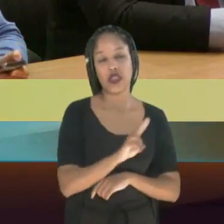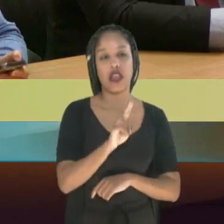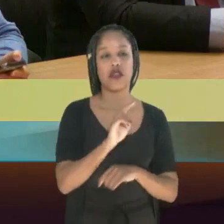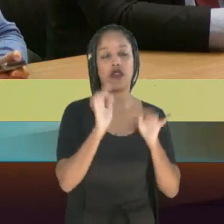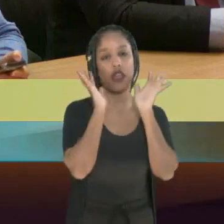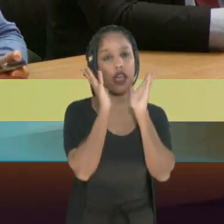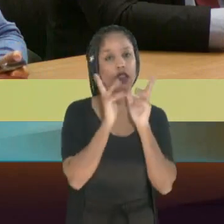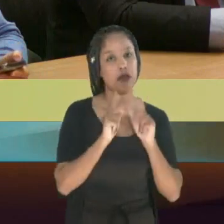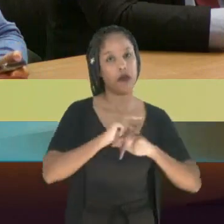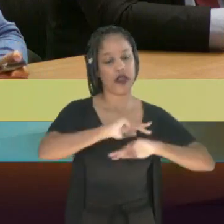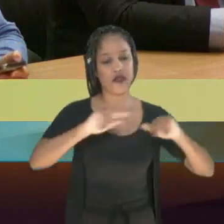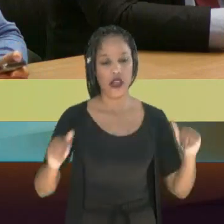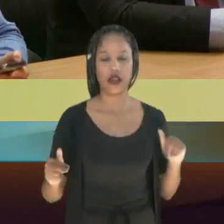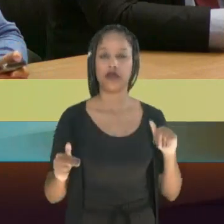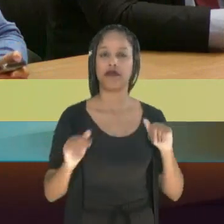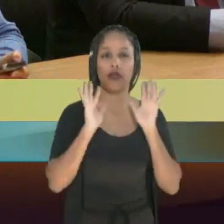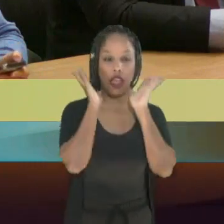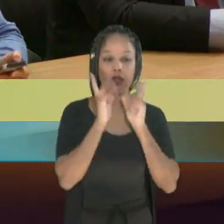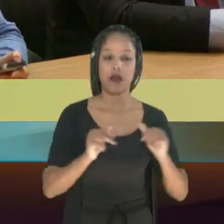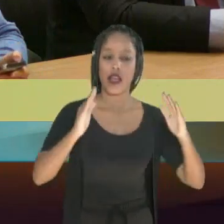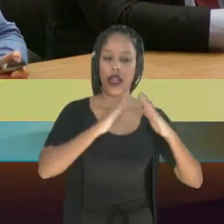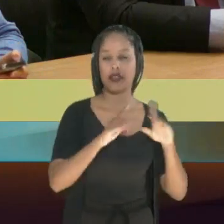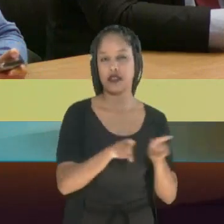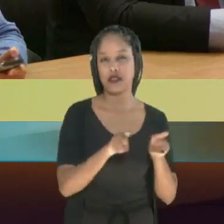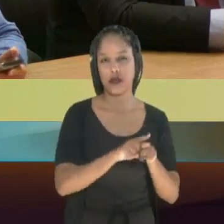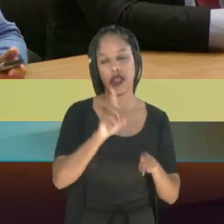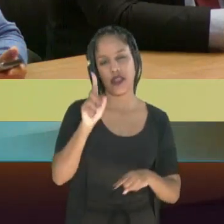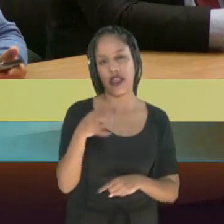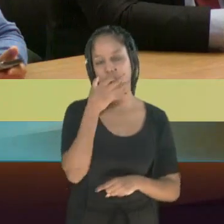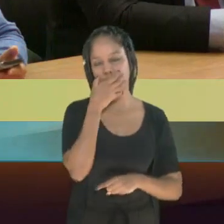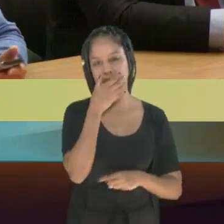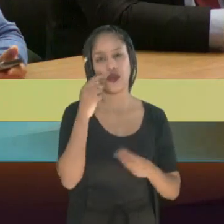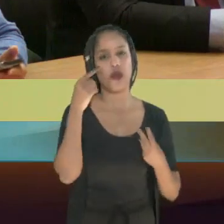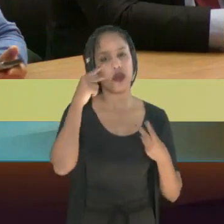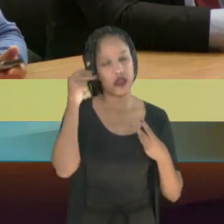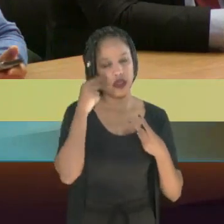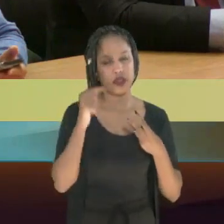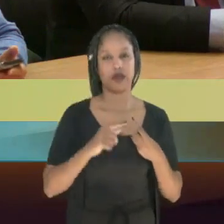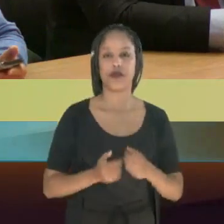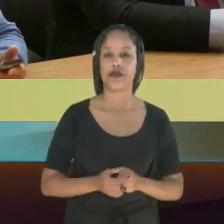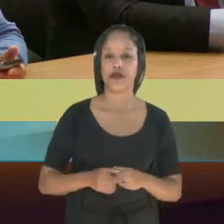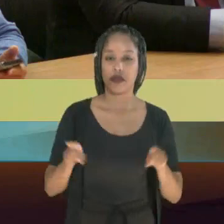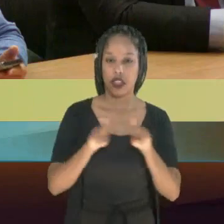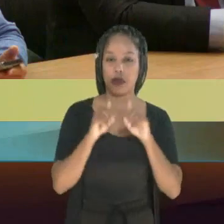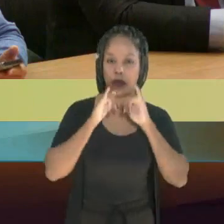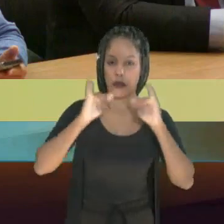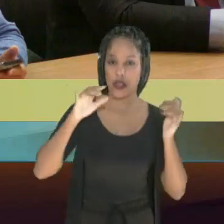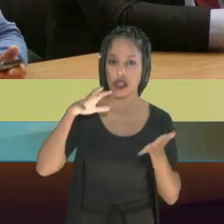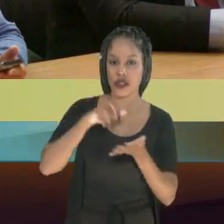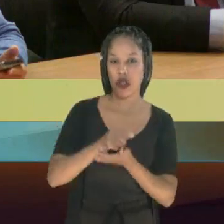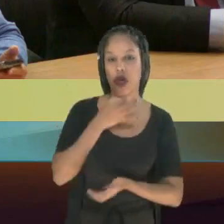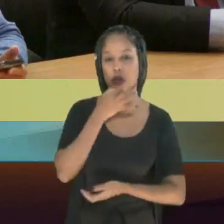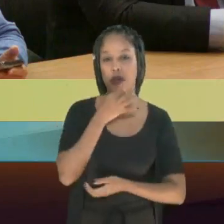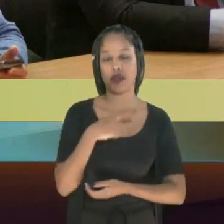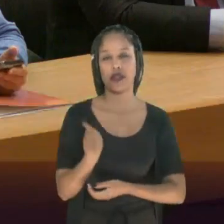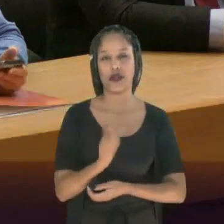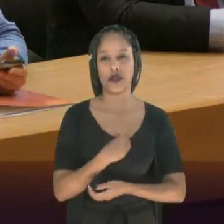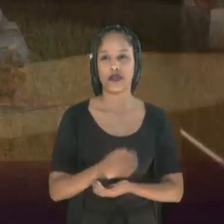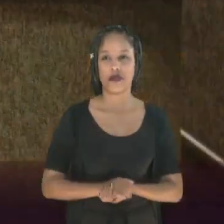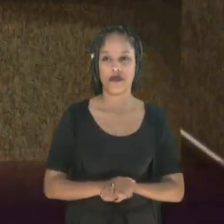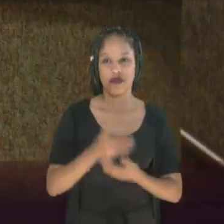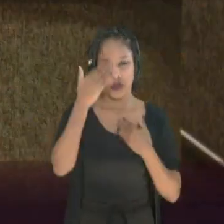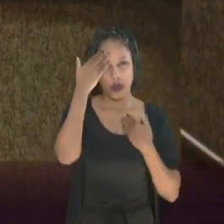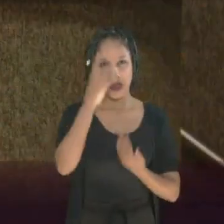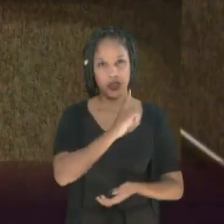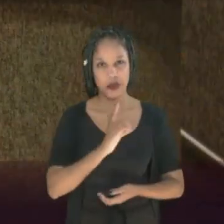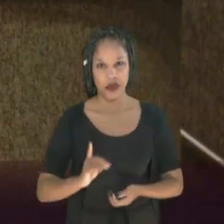são cães e gatos. Quero agradecer e não deixar de registrar aqui nosso posicionamento. Obrigado,